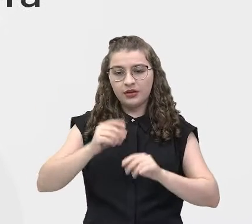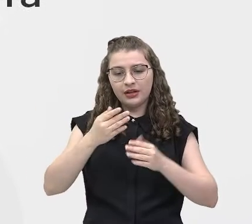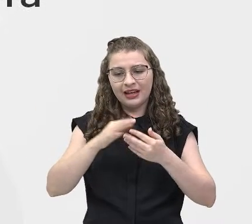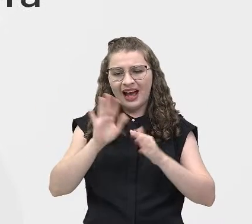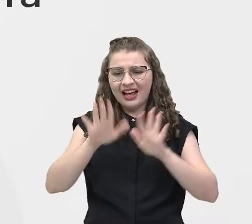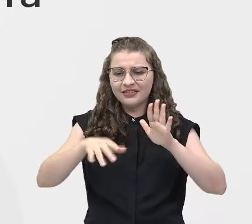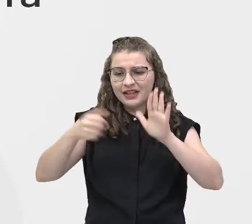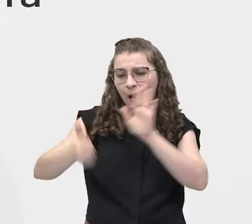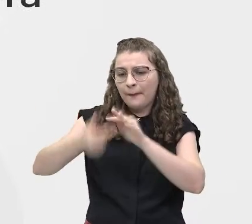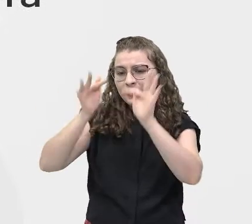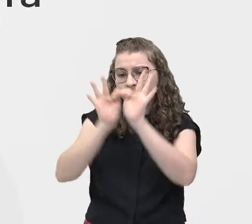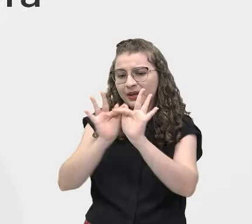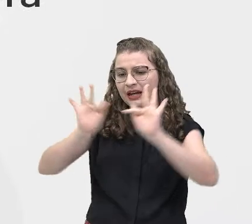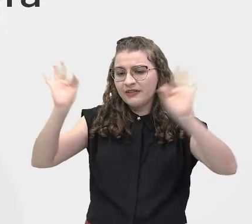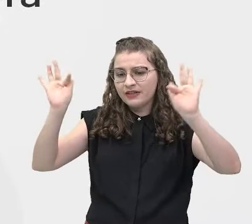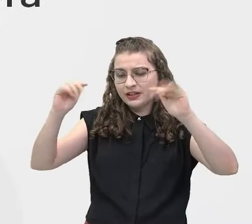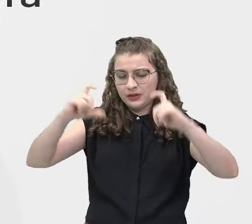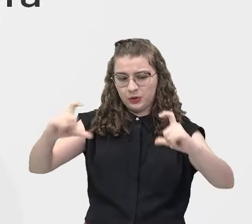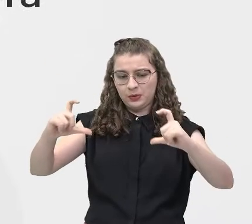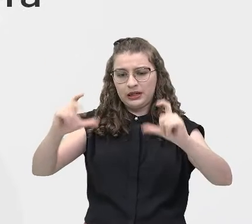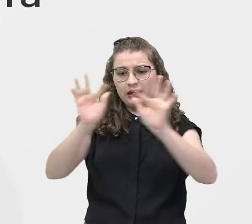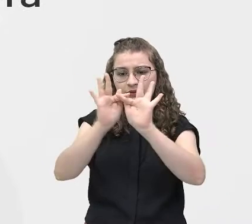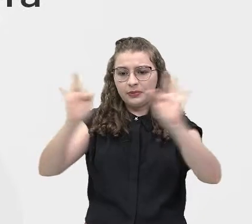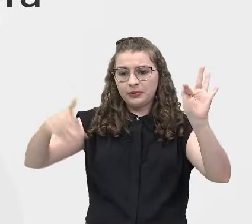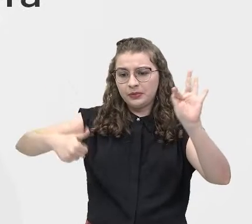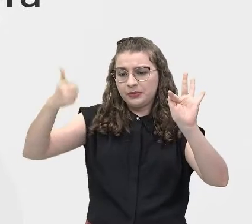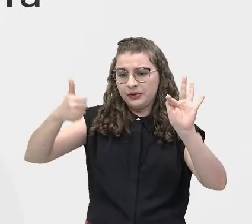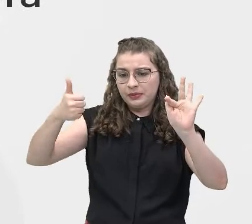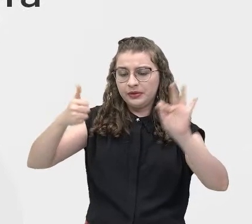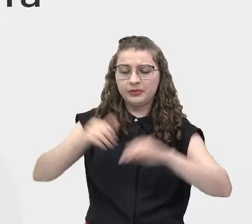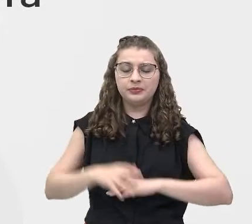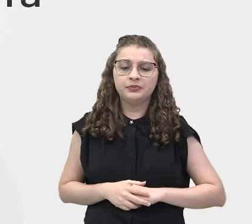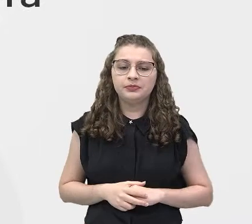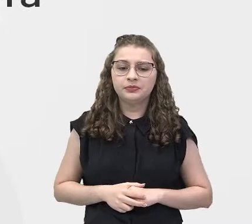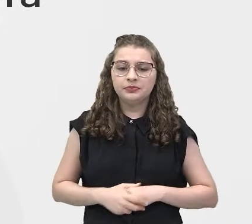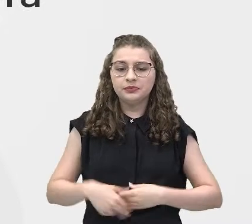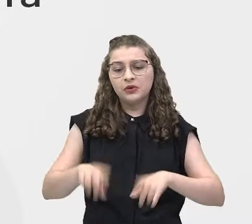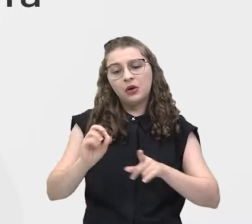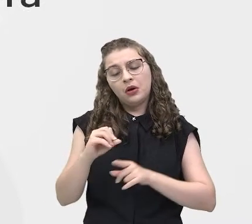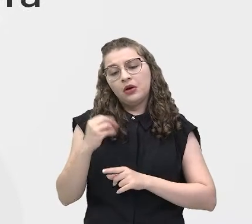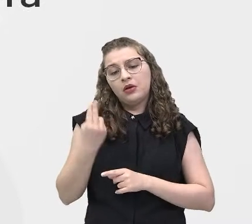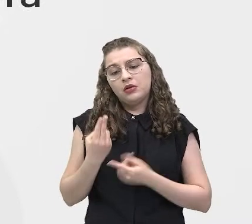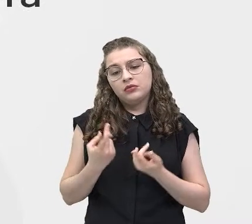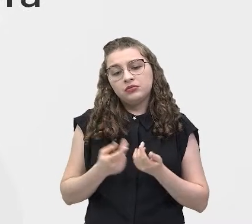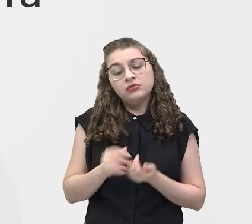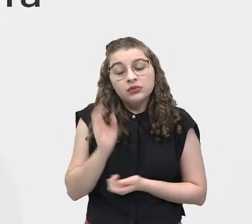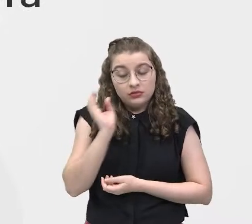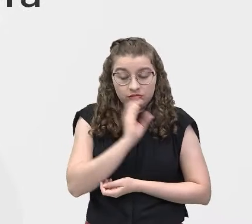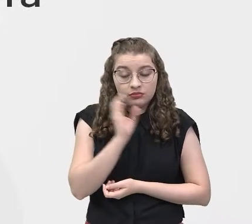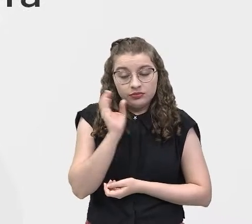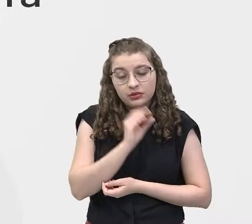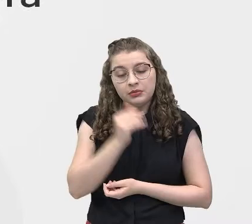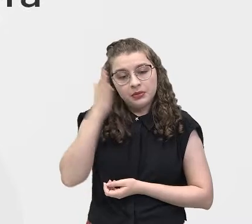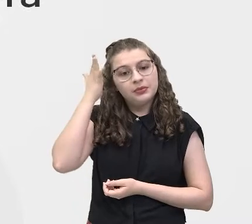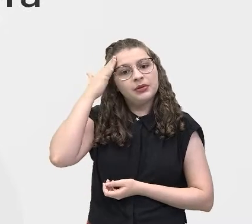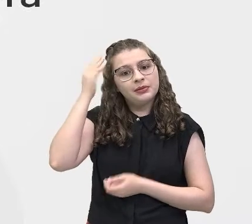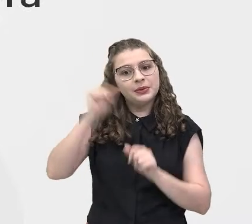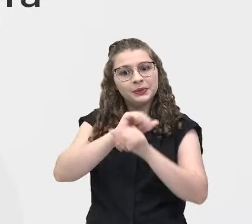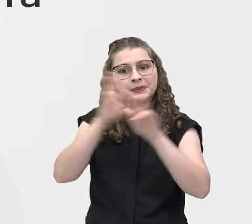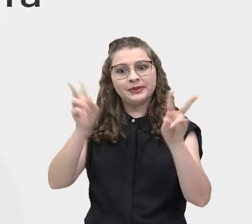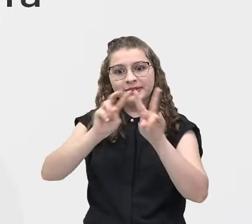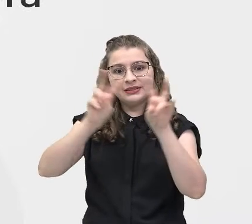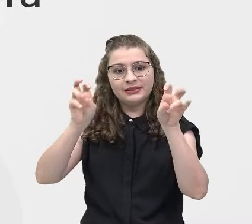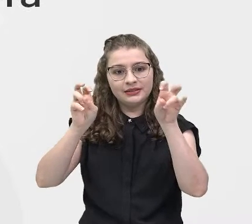geralmente é a primeira frase de um parágrafo, pode ser uma maneira eficaz de entender a ideia